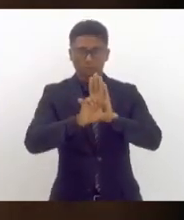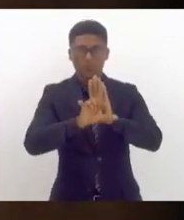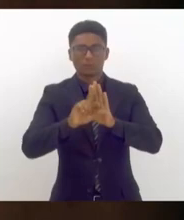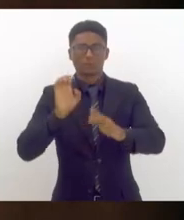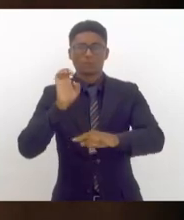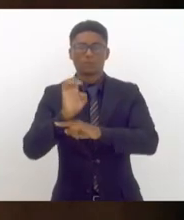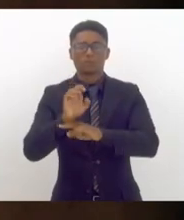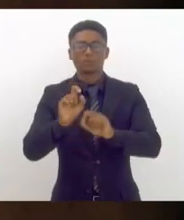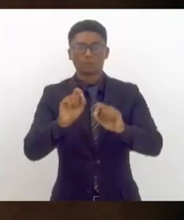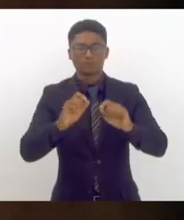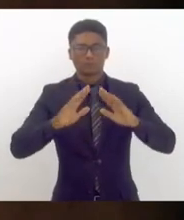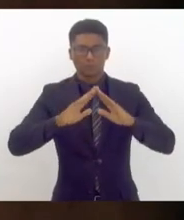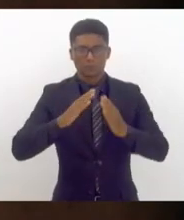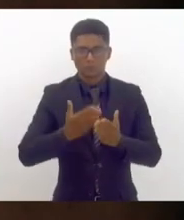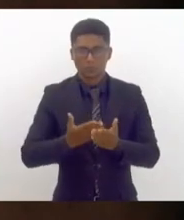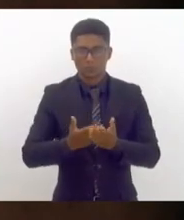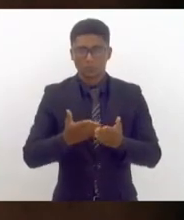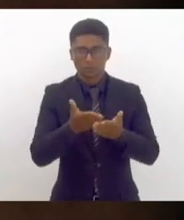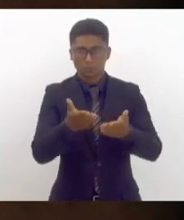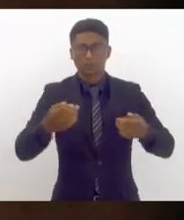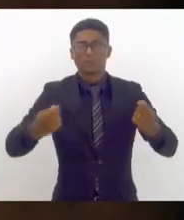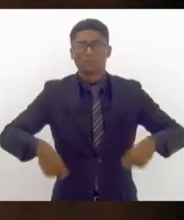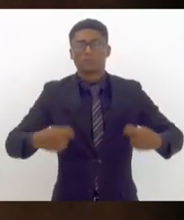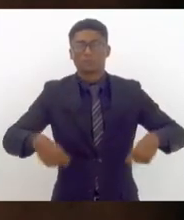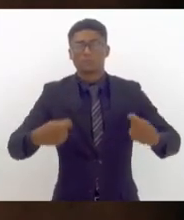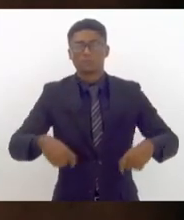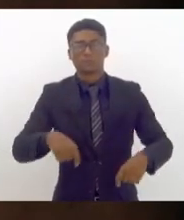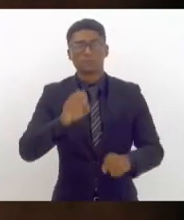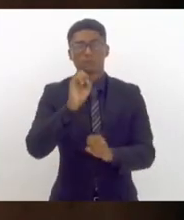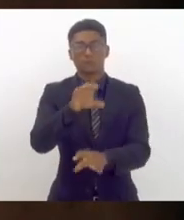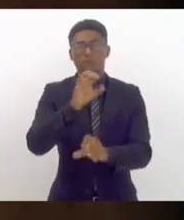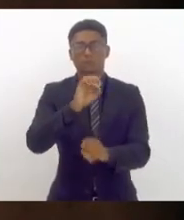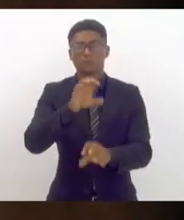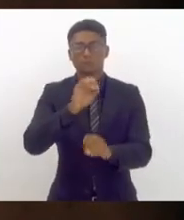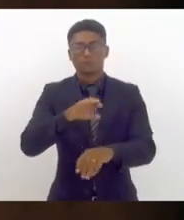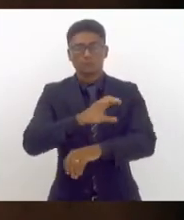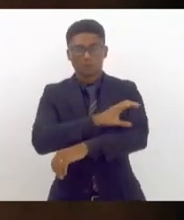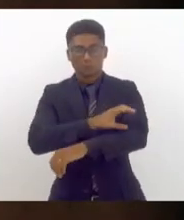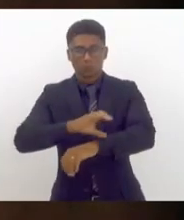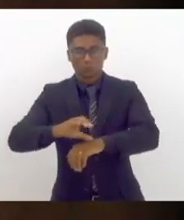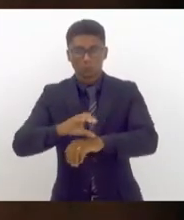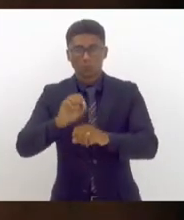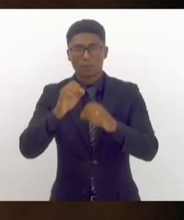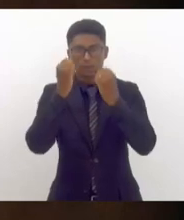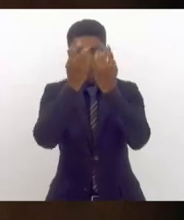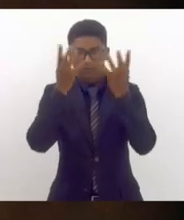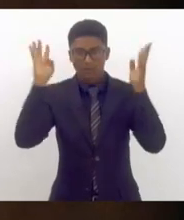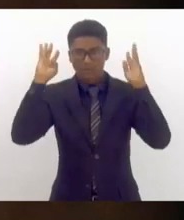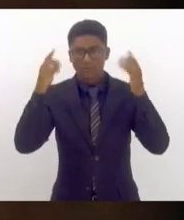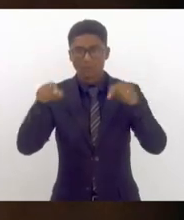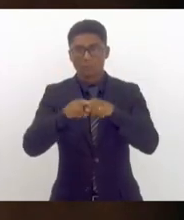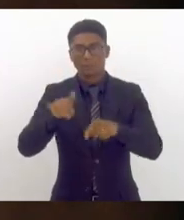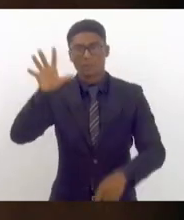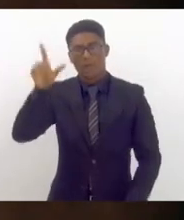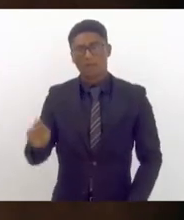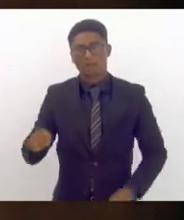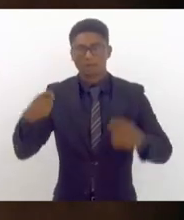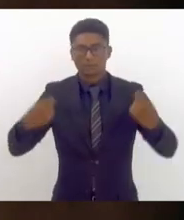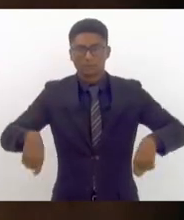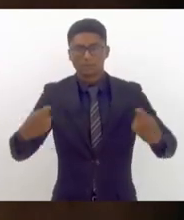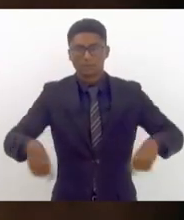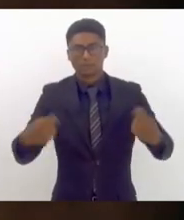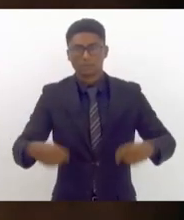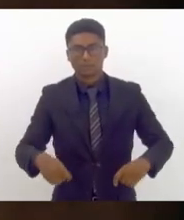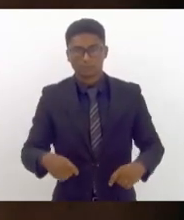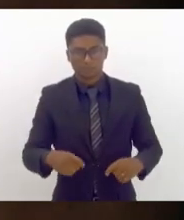que as escolas têm que ensinar cultura indígena e africana nos